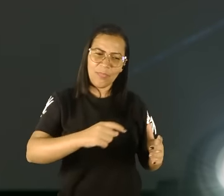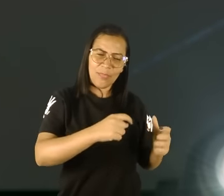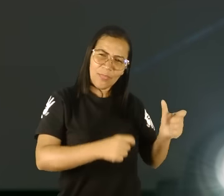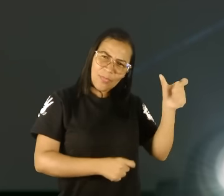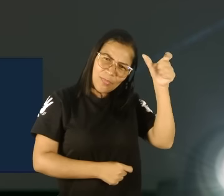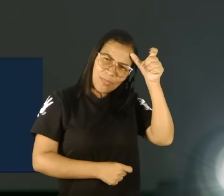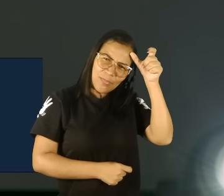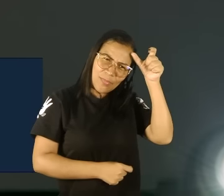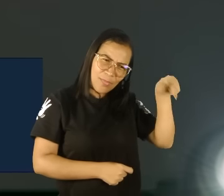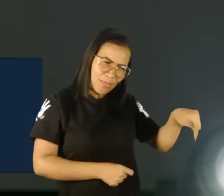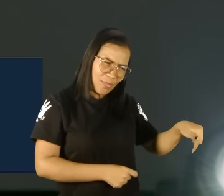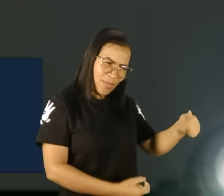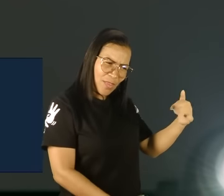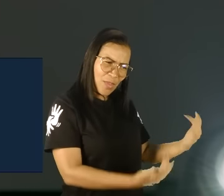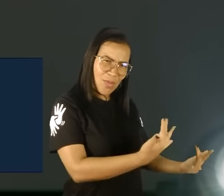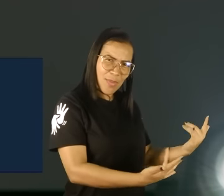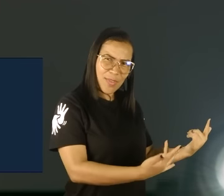5:14-15.